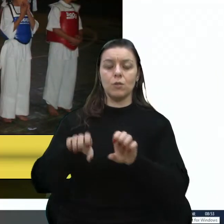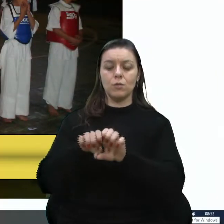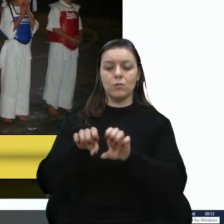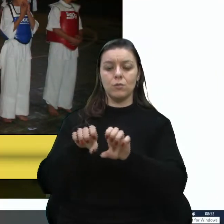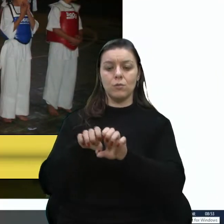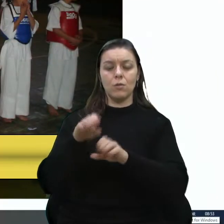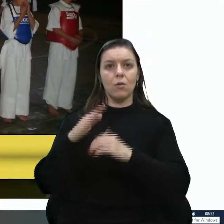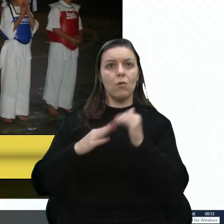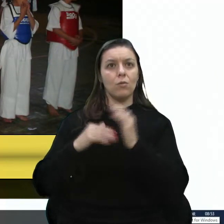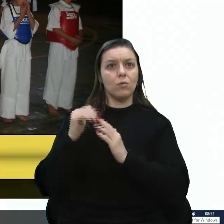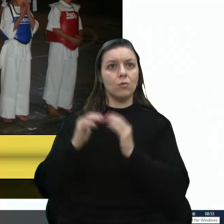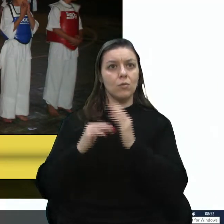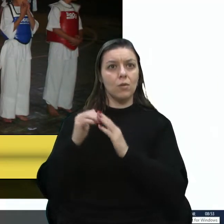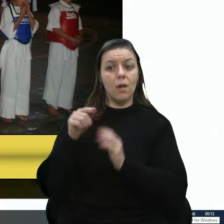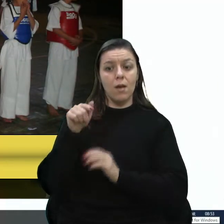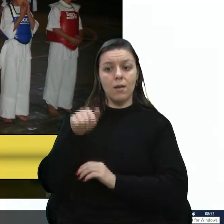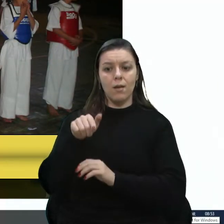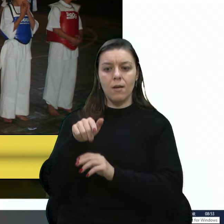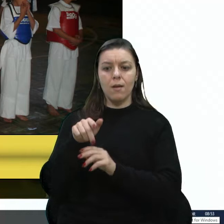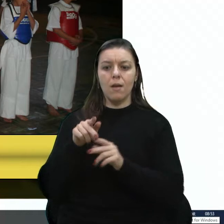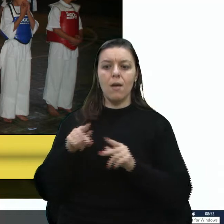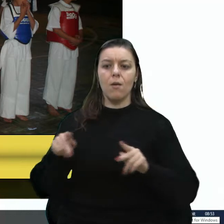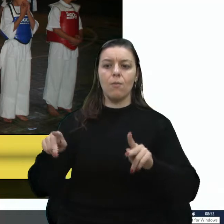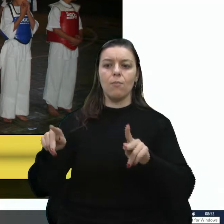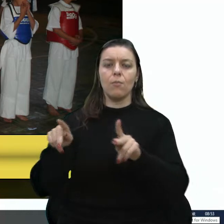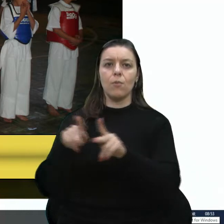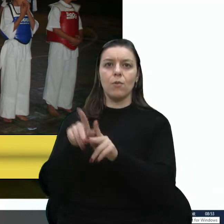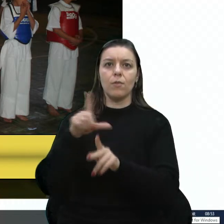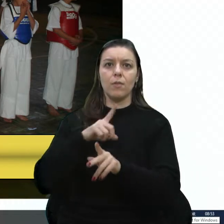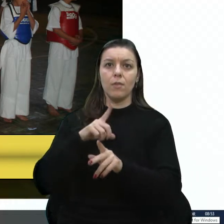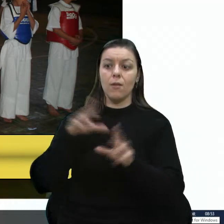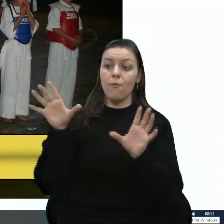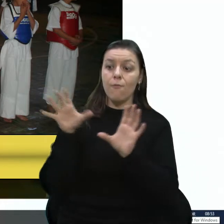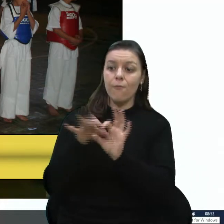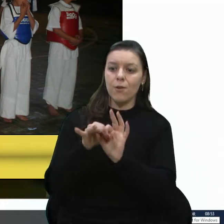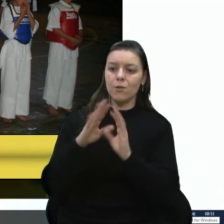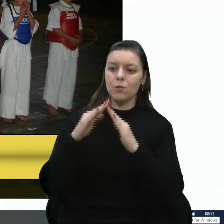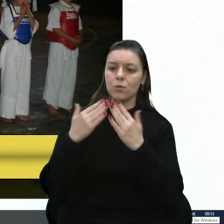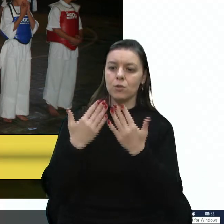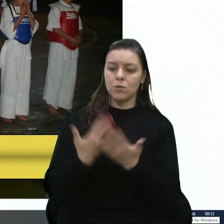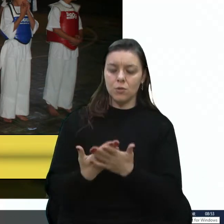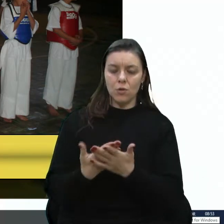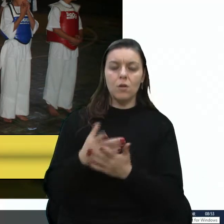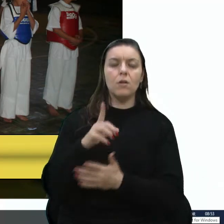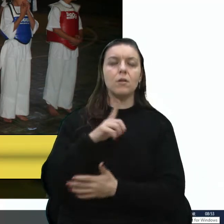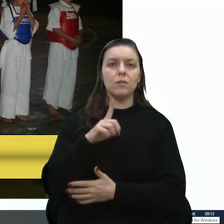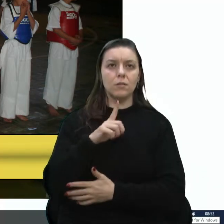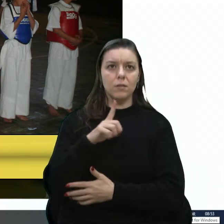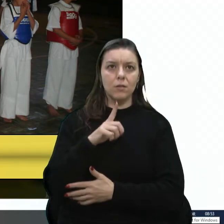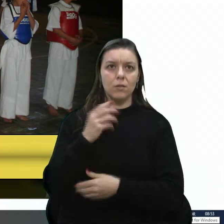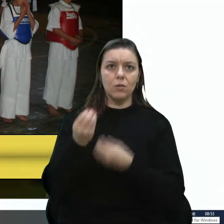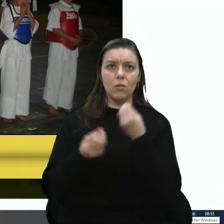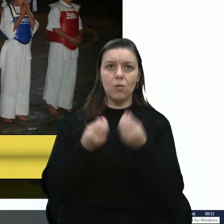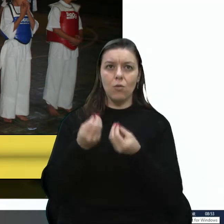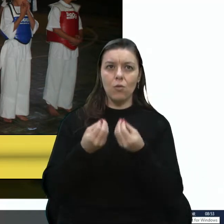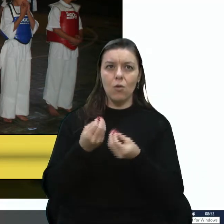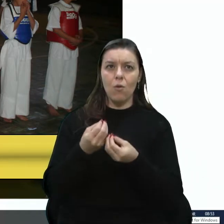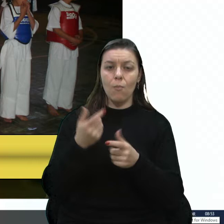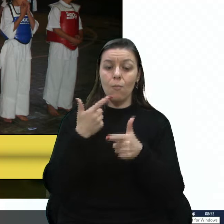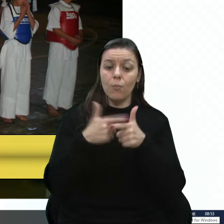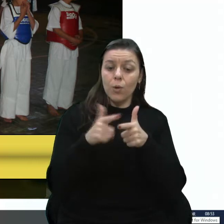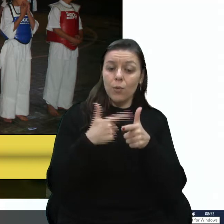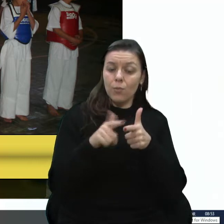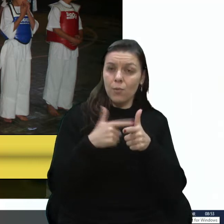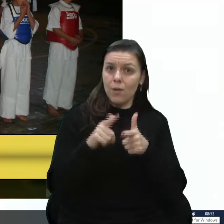aquele público, pode fortalecer o vínculo com a escola, fazendo assim com que um dos problemas que a